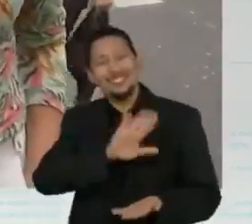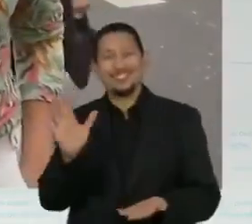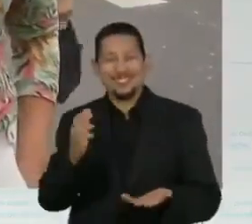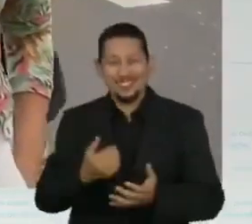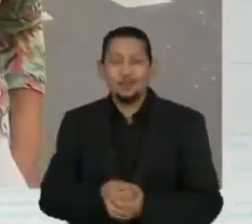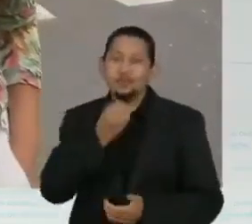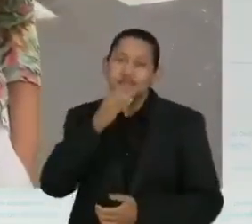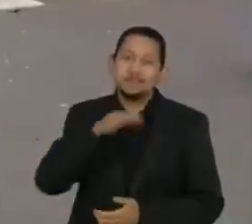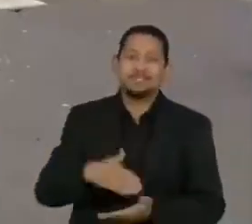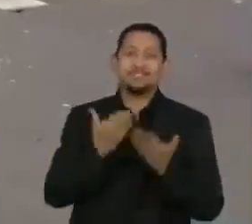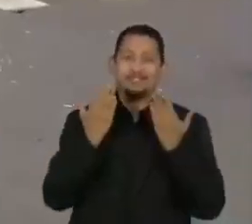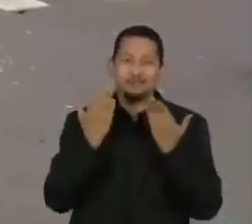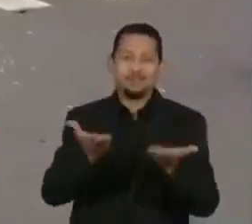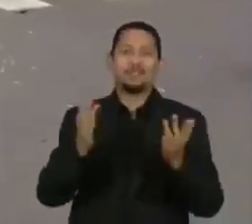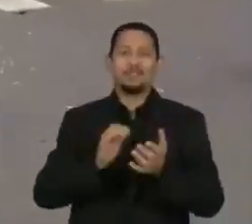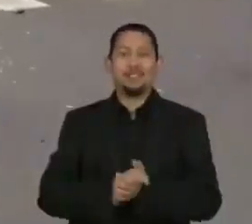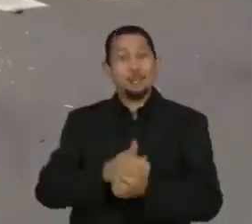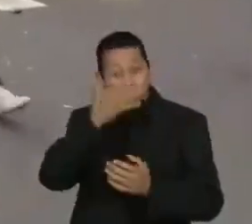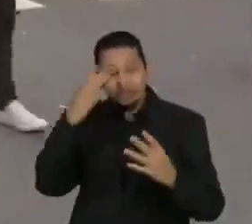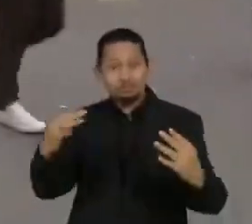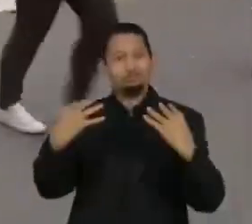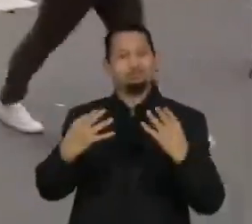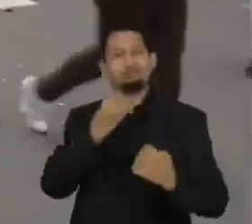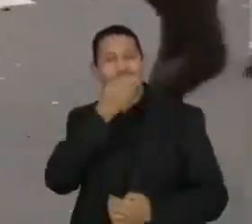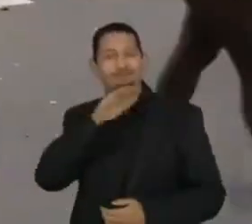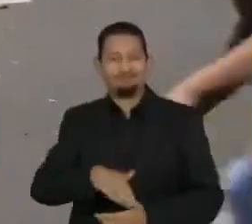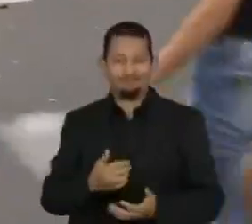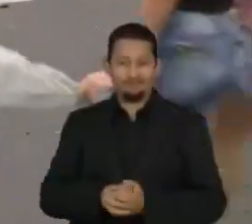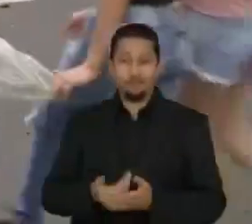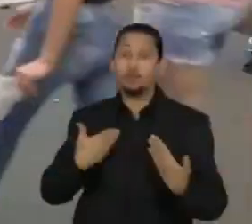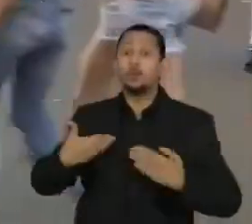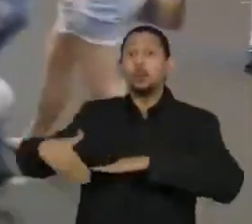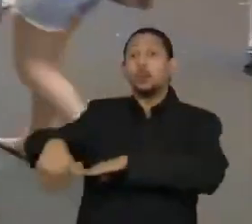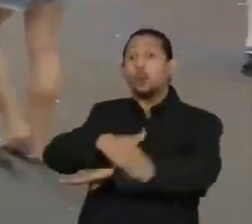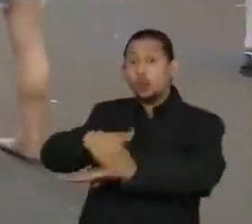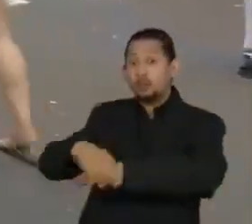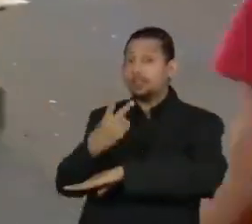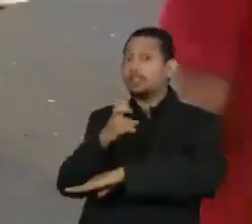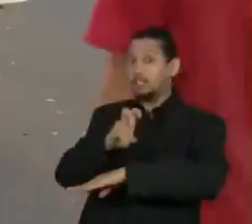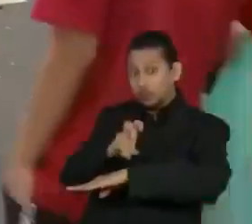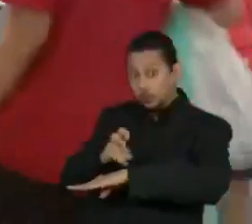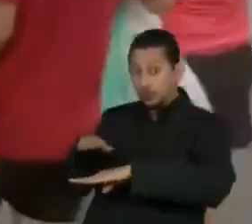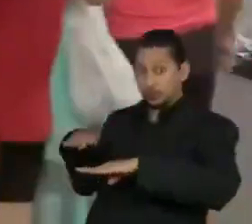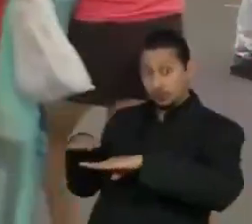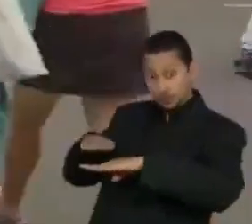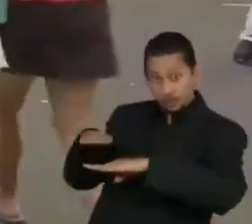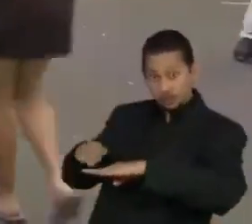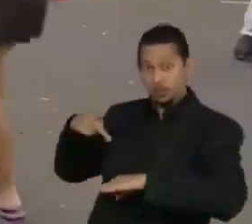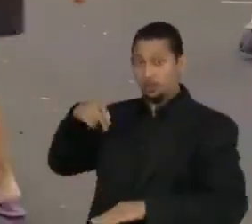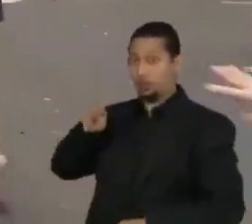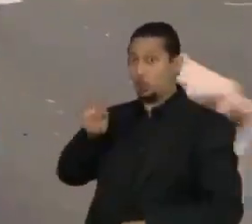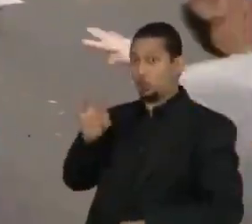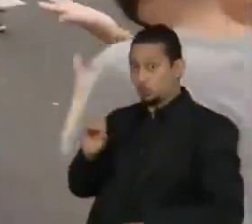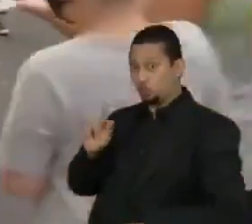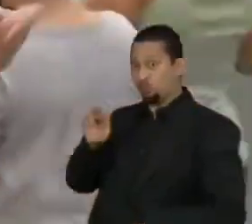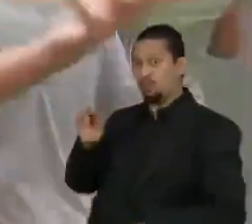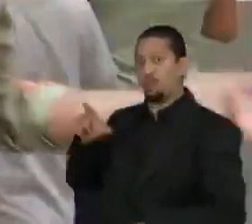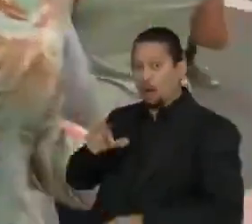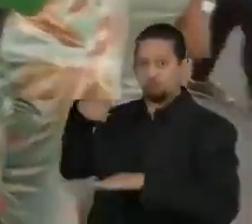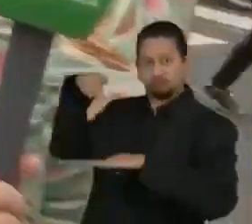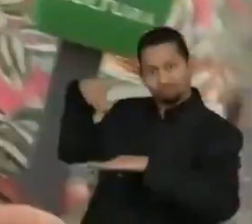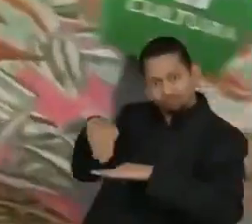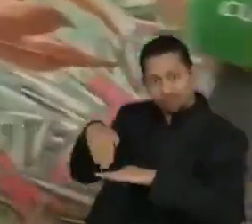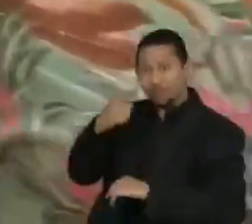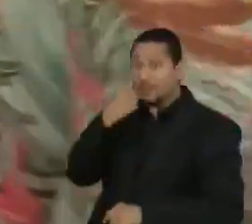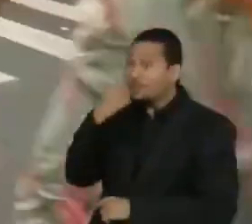Oi, Joyce. Uma boa tarde para você, boa tarde a todos. A gente fala aqui do cruzamento da 25 de março com a Ladeira Porto Geral e a situação, como você pode